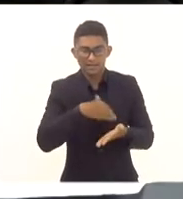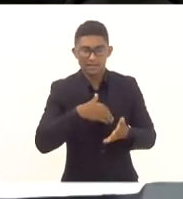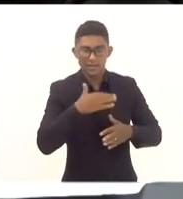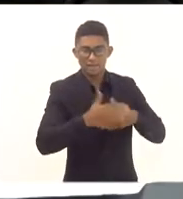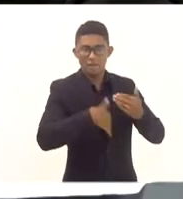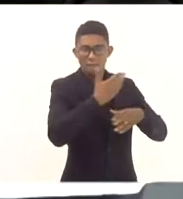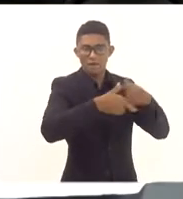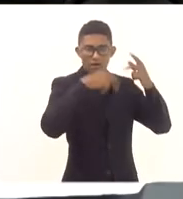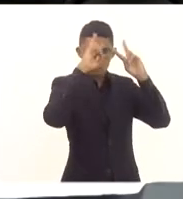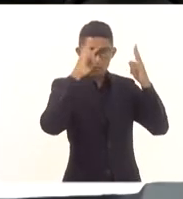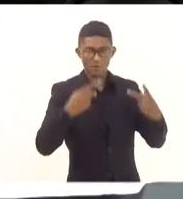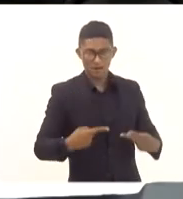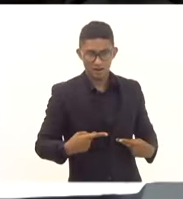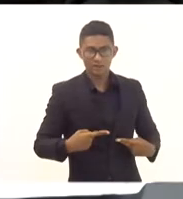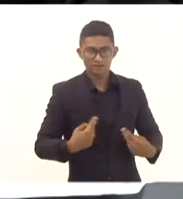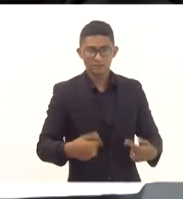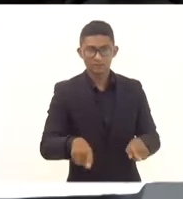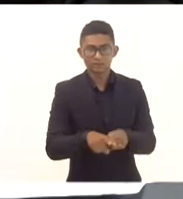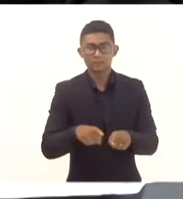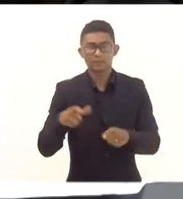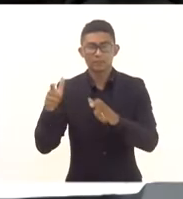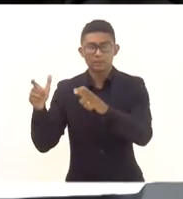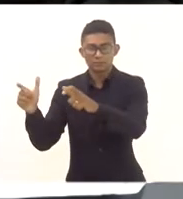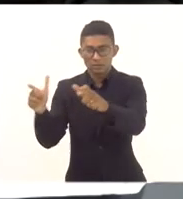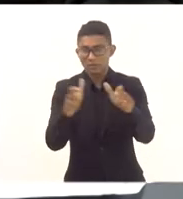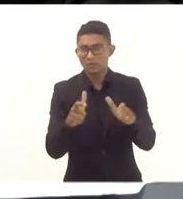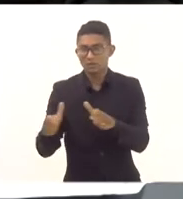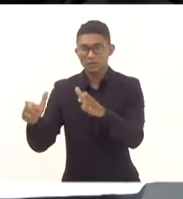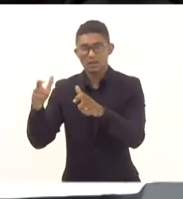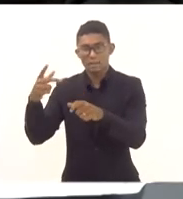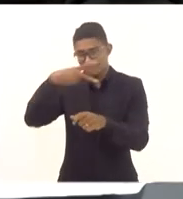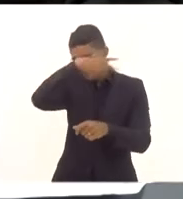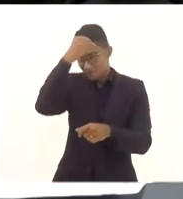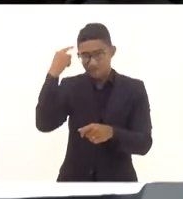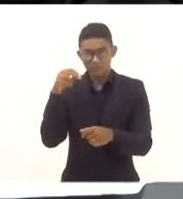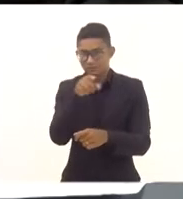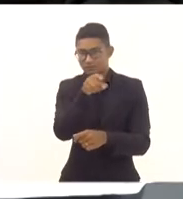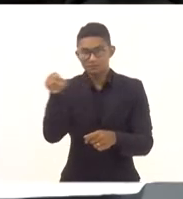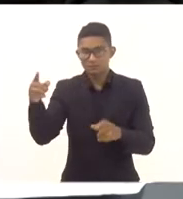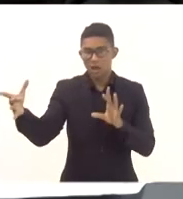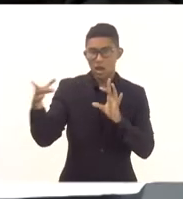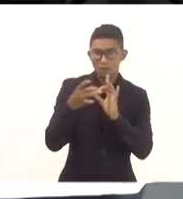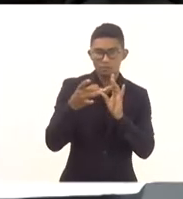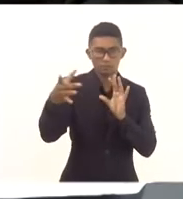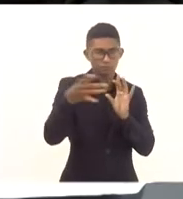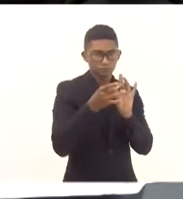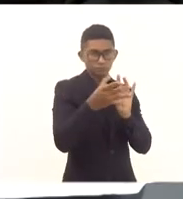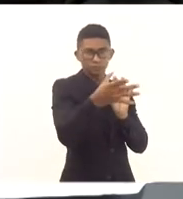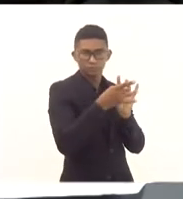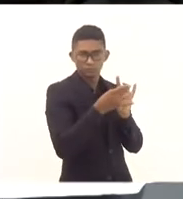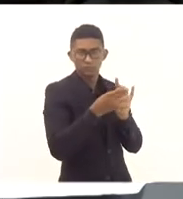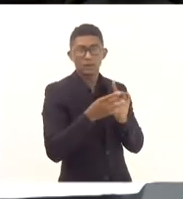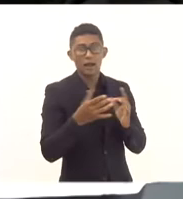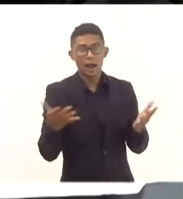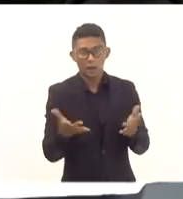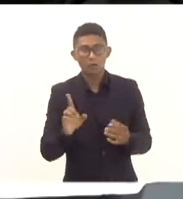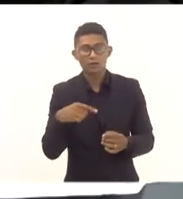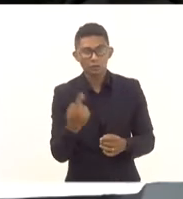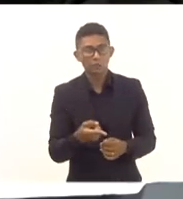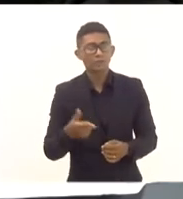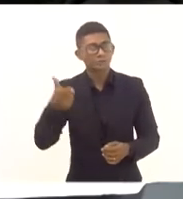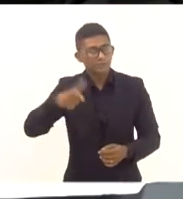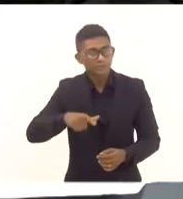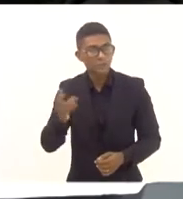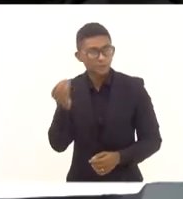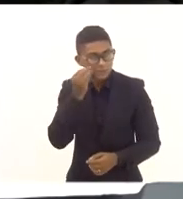e os as prefeituras municipais atualmente a gente está em fase de renovação desses termos